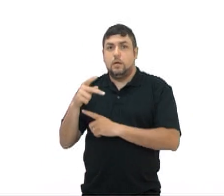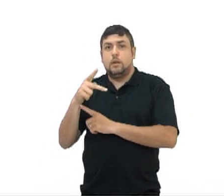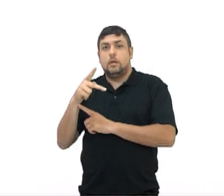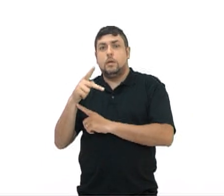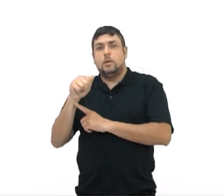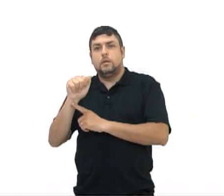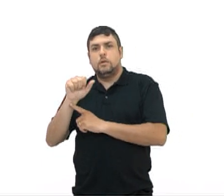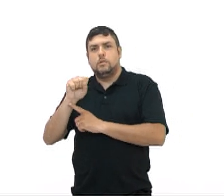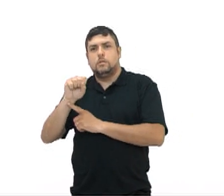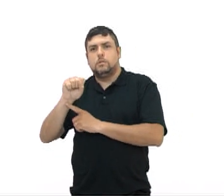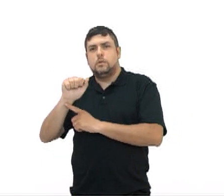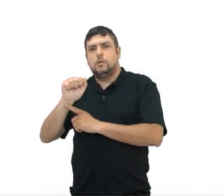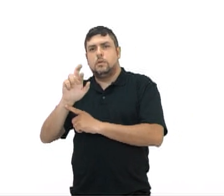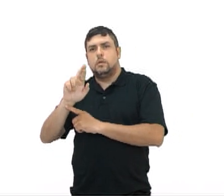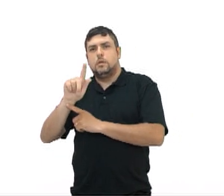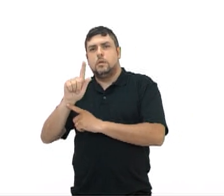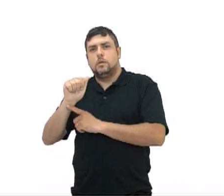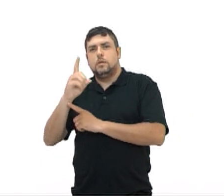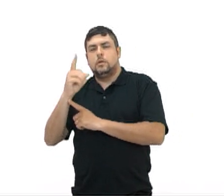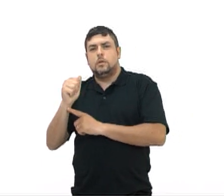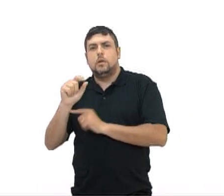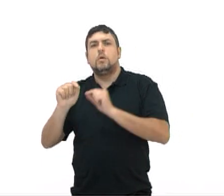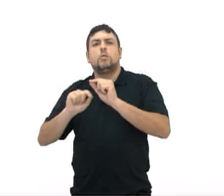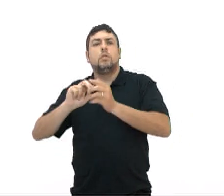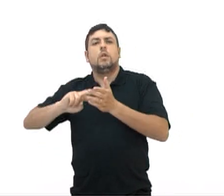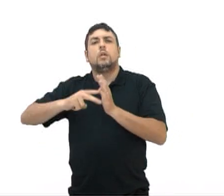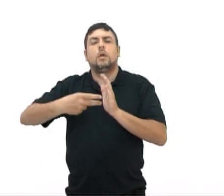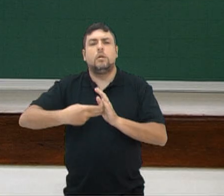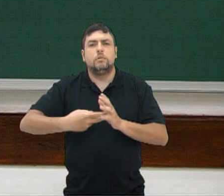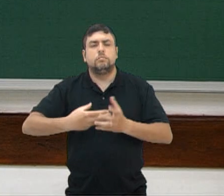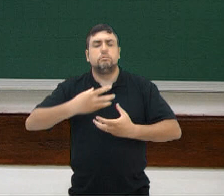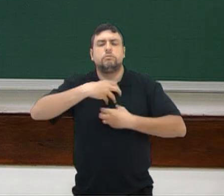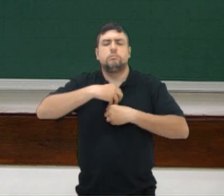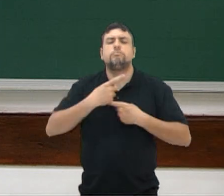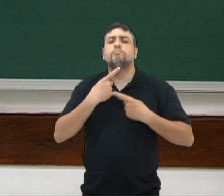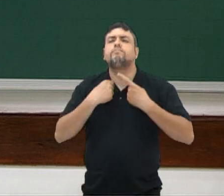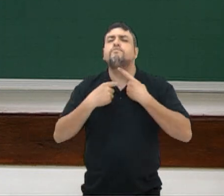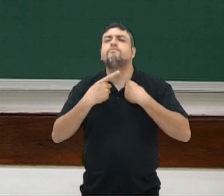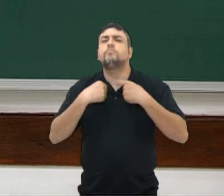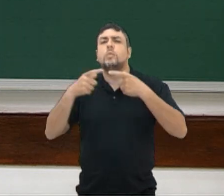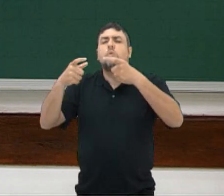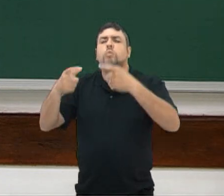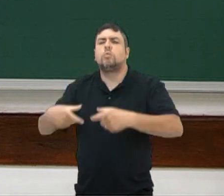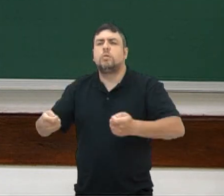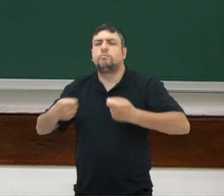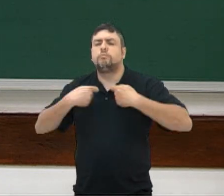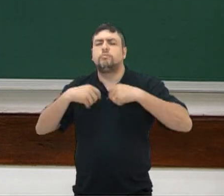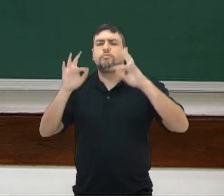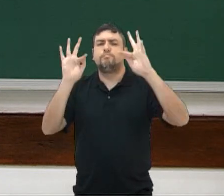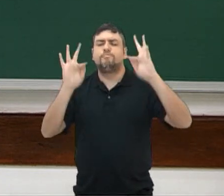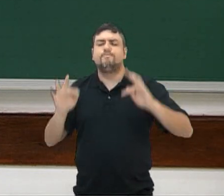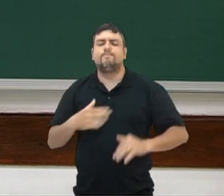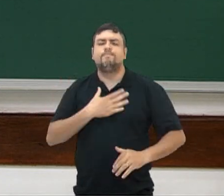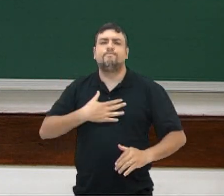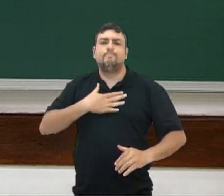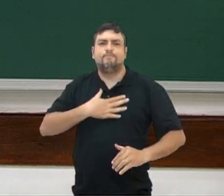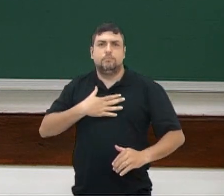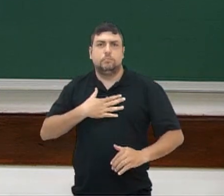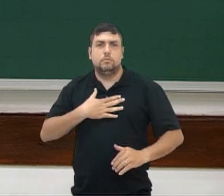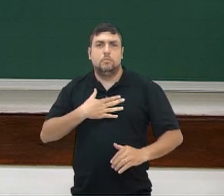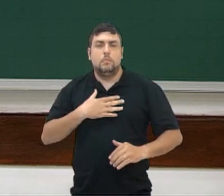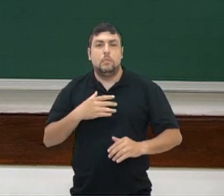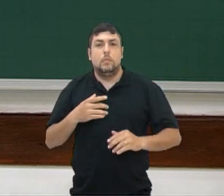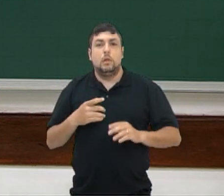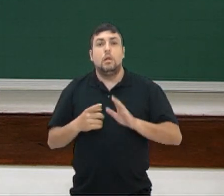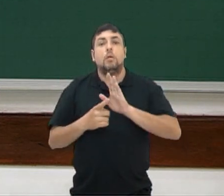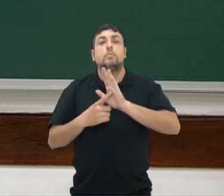algo que ele... É um desejo dele de um lugar onde ele possa ser feliz, onde ele pode ter todos os seus prazeres. E isso demonstra o quê?